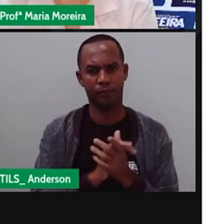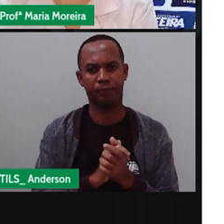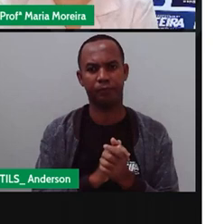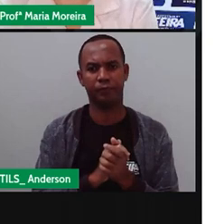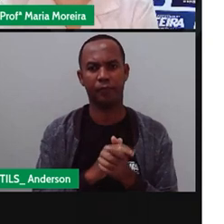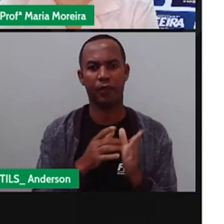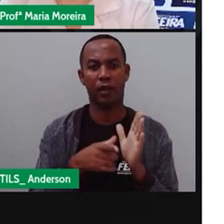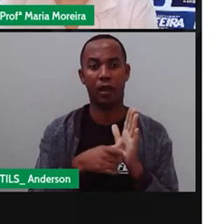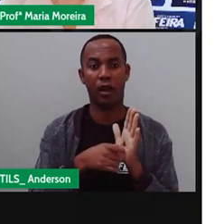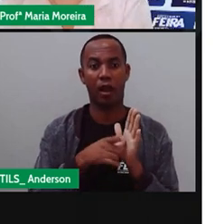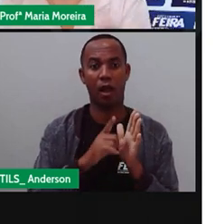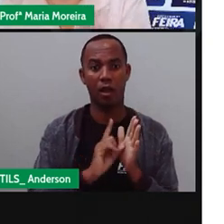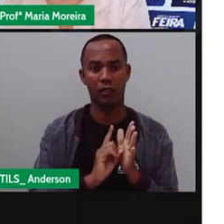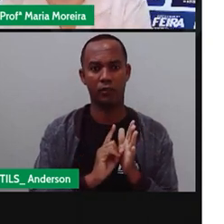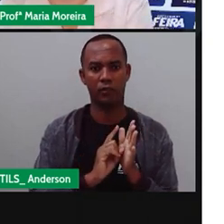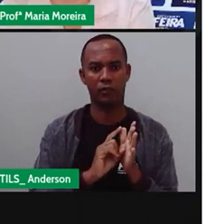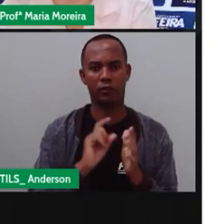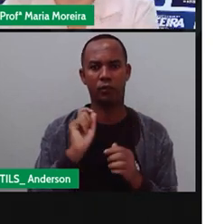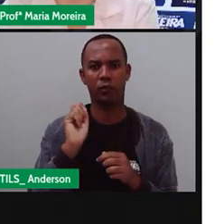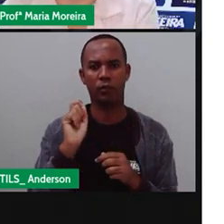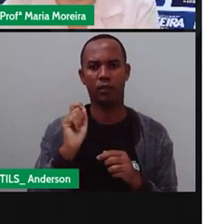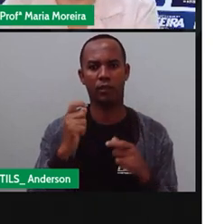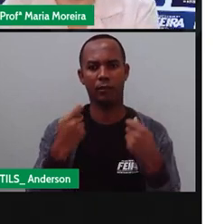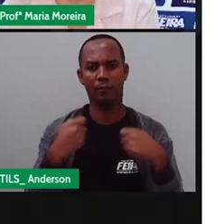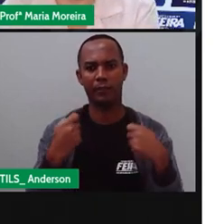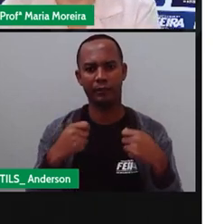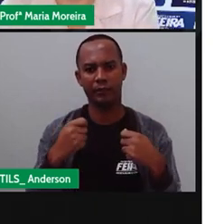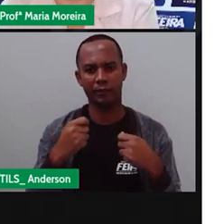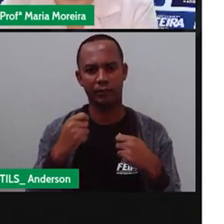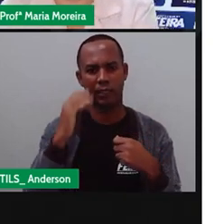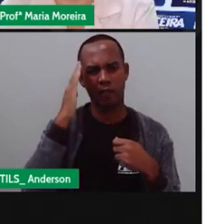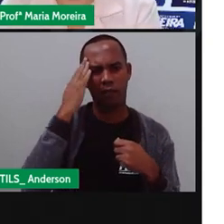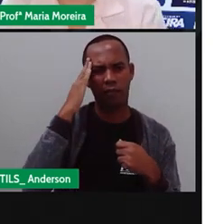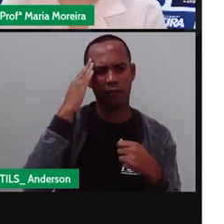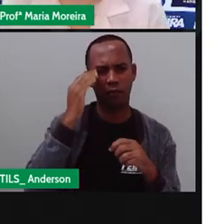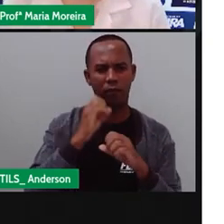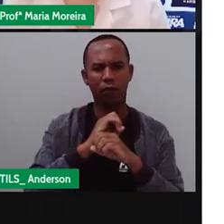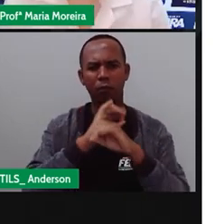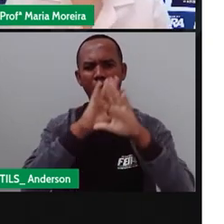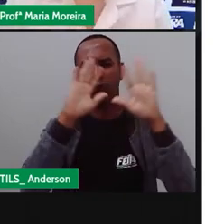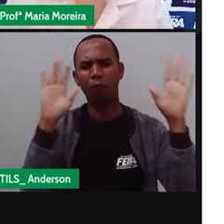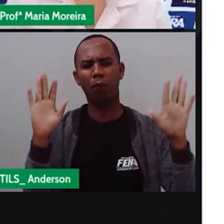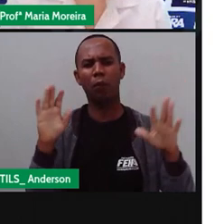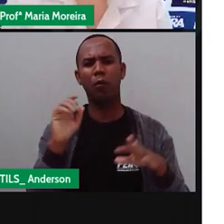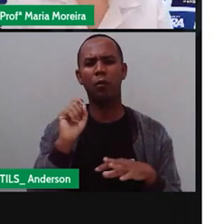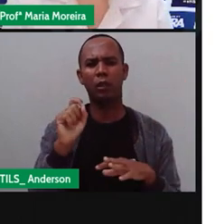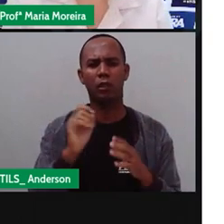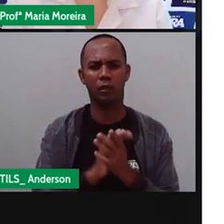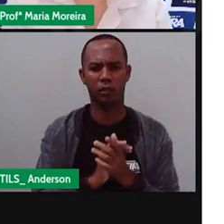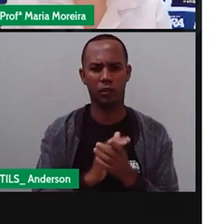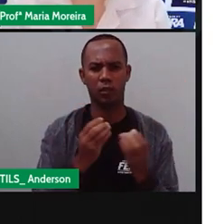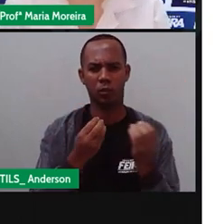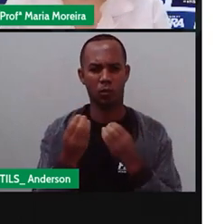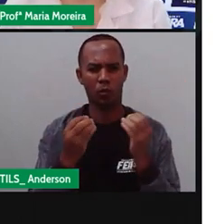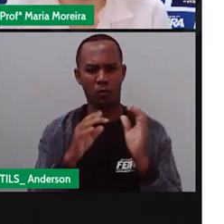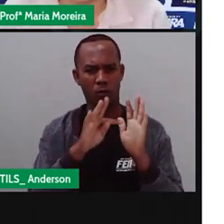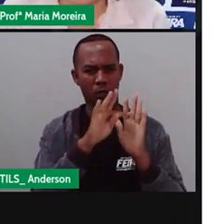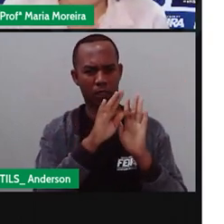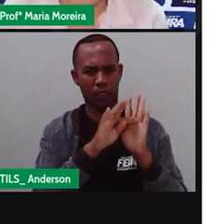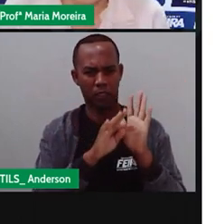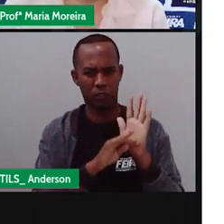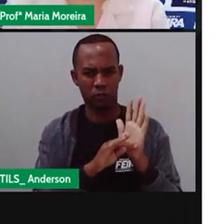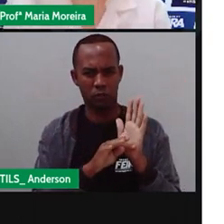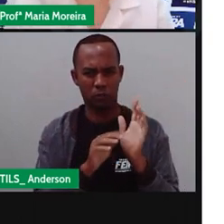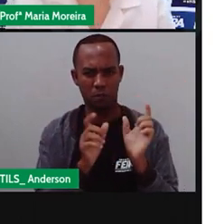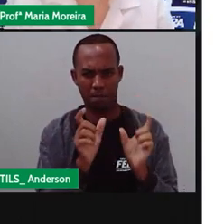Bom, antes de tudo, é preciso que vocês entendam uma coisa. Um texto não é um amontoado de palavras, não é só você escrever